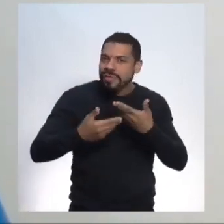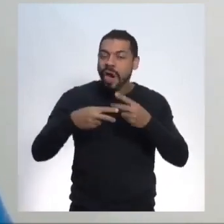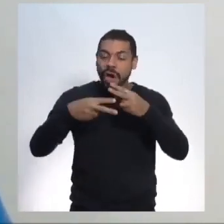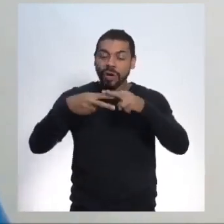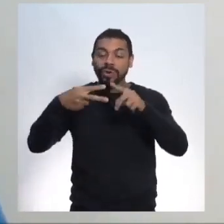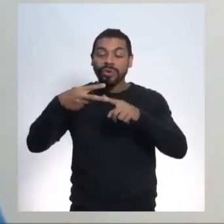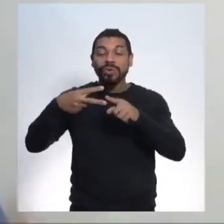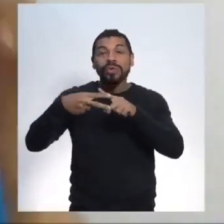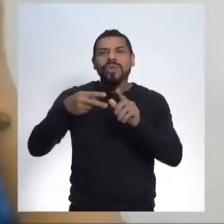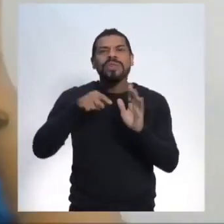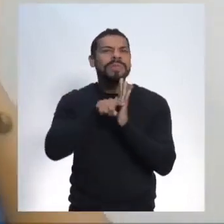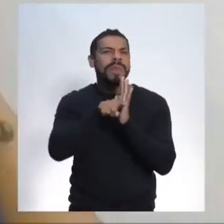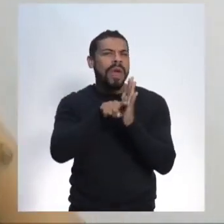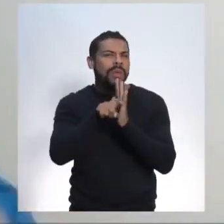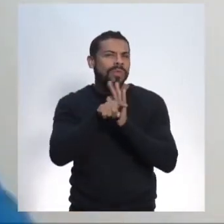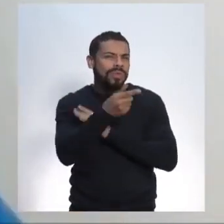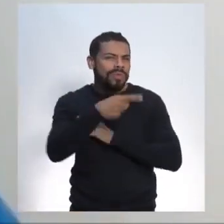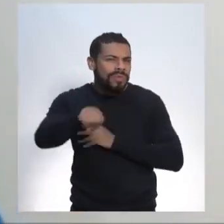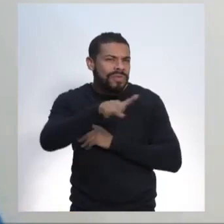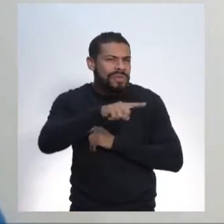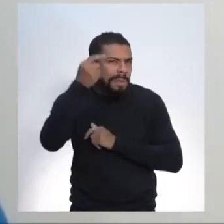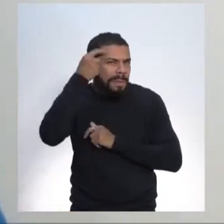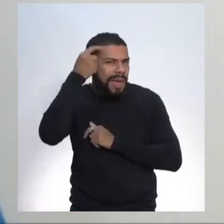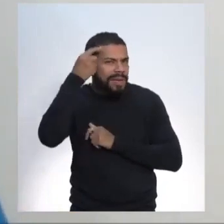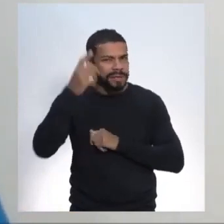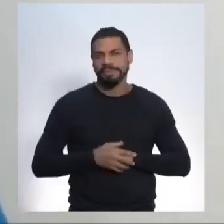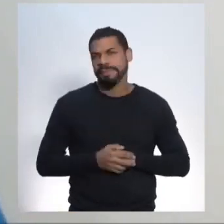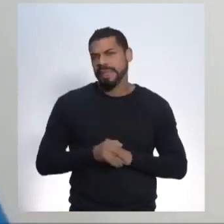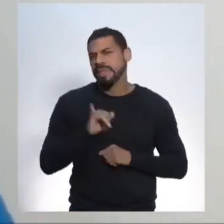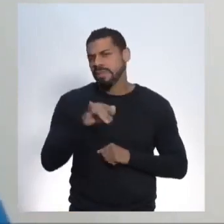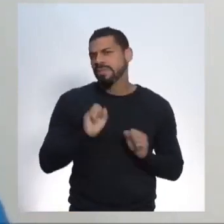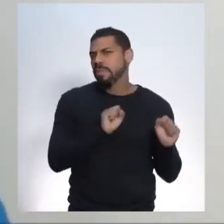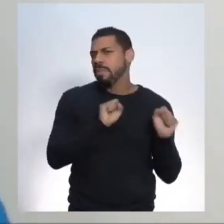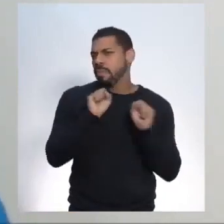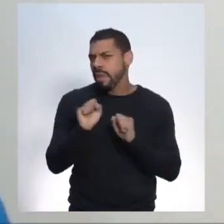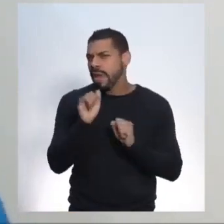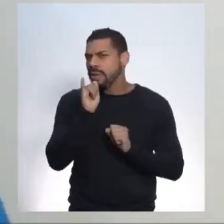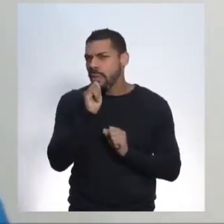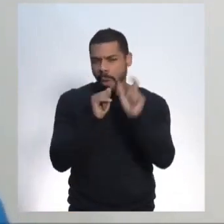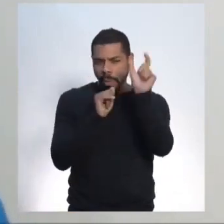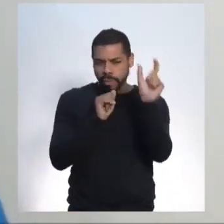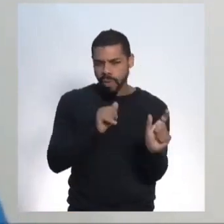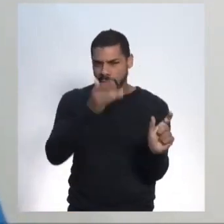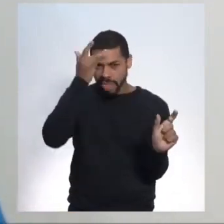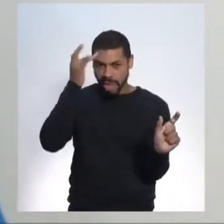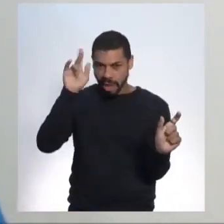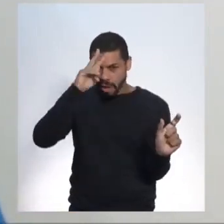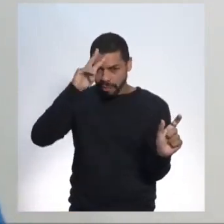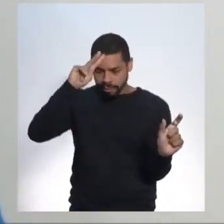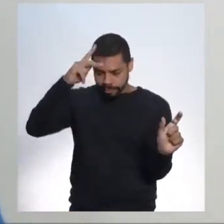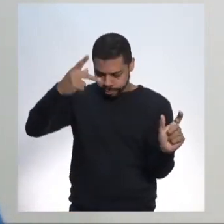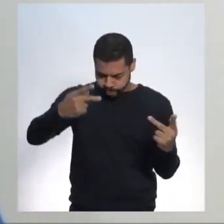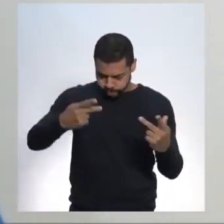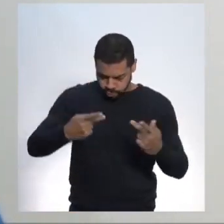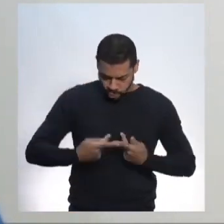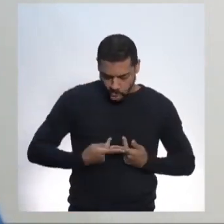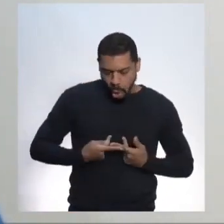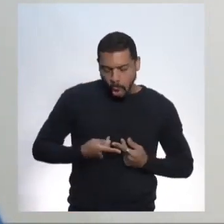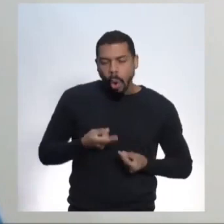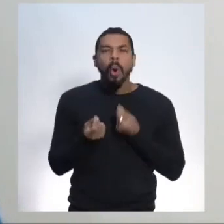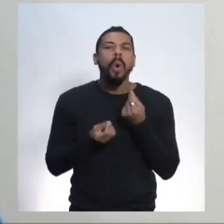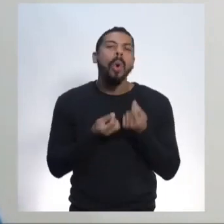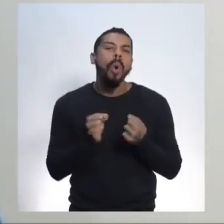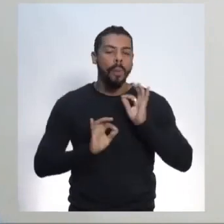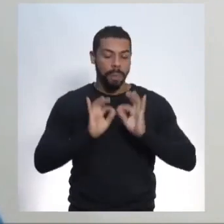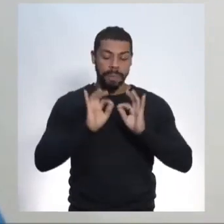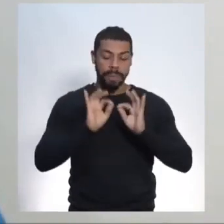na tela para que vocês pensem. Se vocês pudessem ajudar esse personagem, essa persona que vocês criaram, a elaborar um plano de